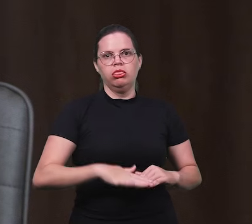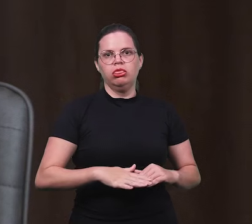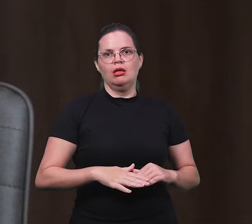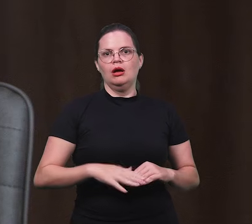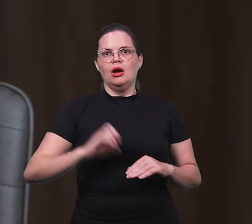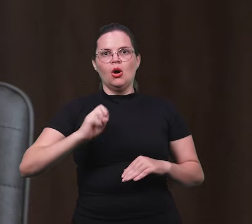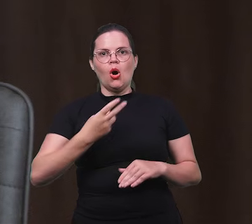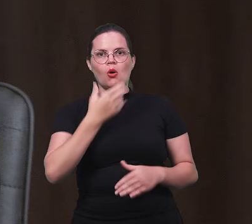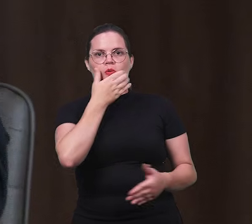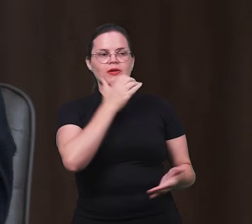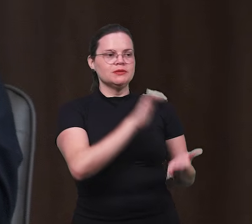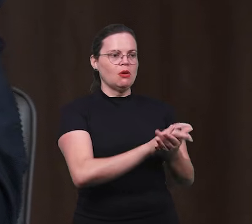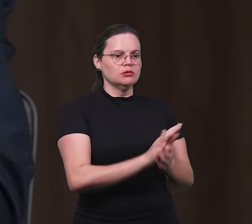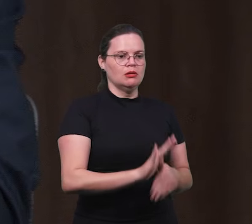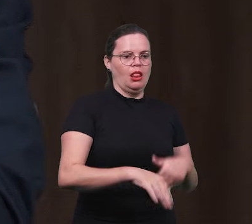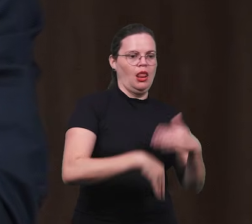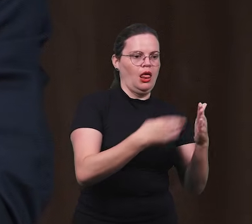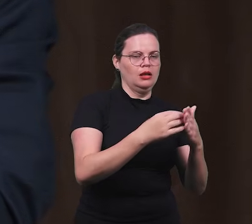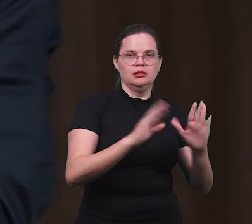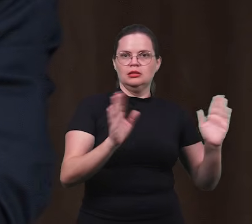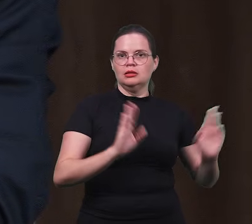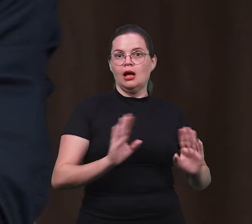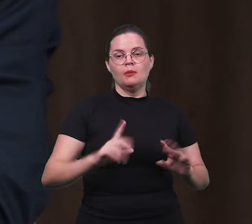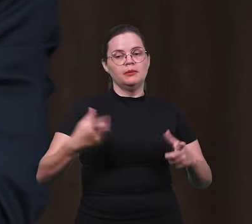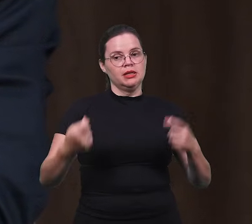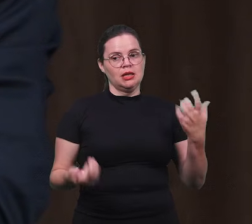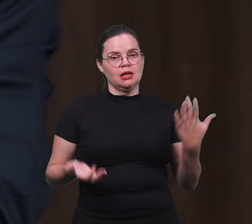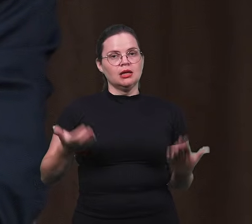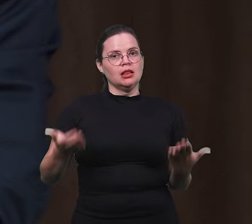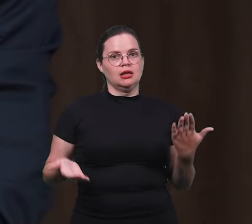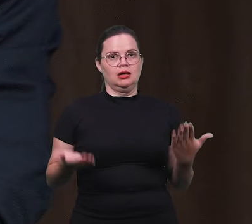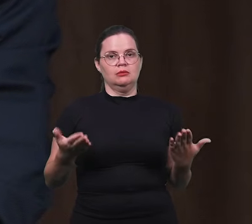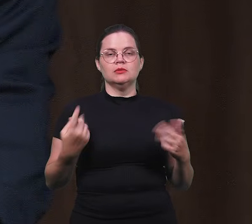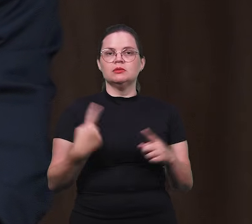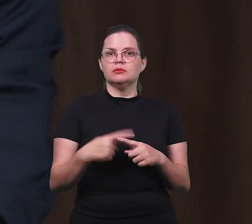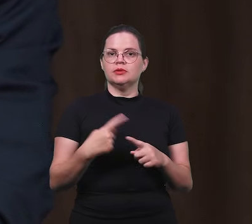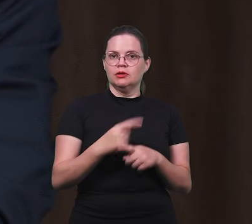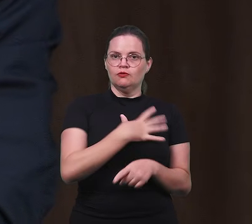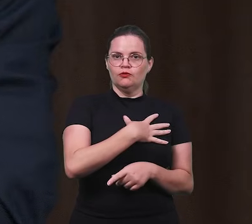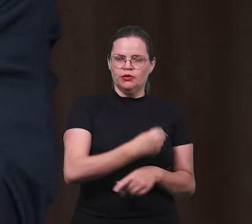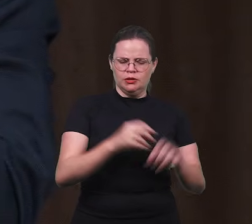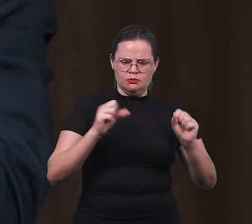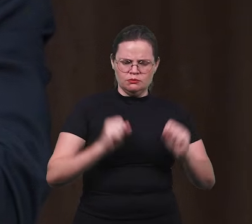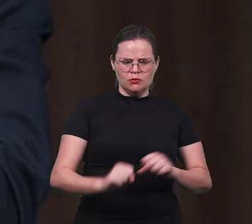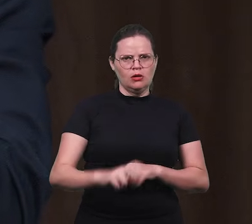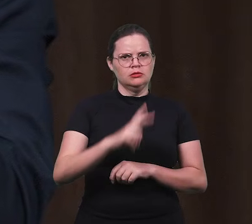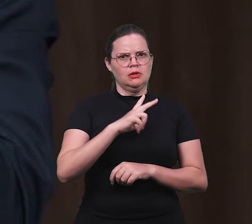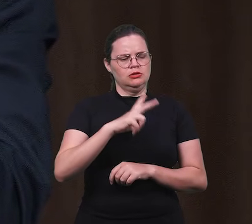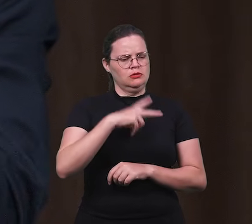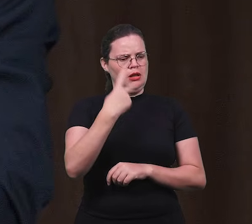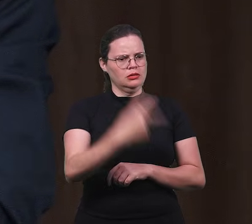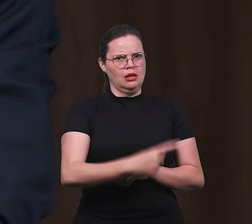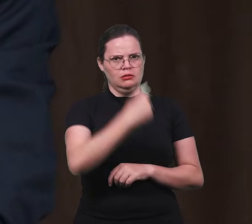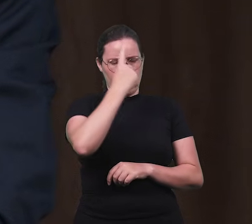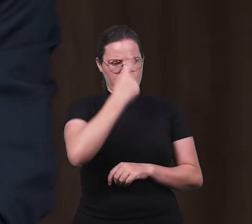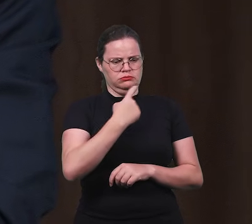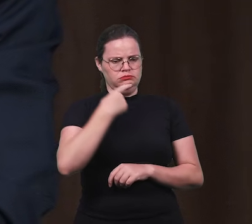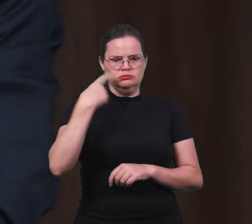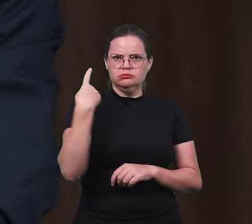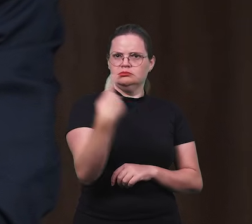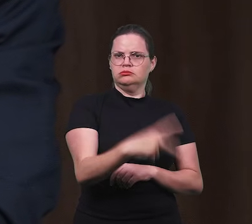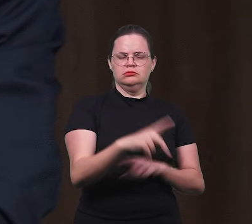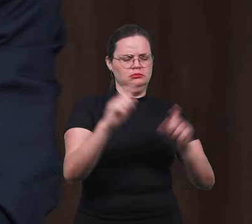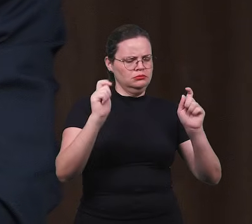ser sufocado. Tem que achar esse equilíbrio para que o filho possa ter a sua própria